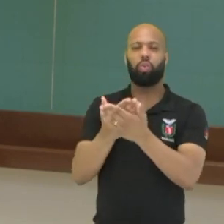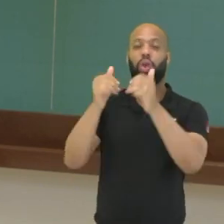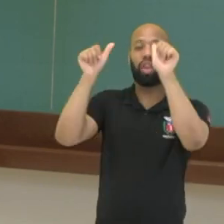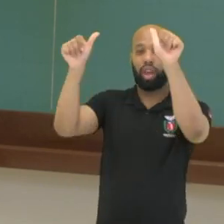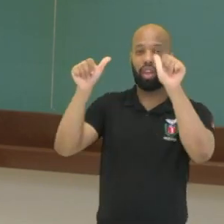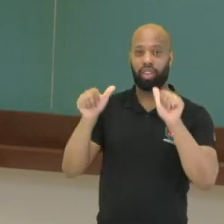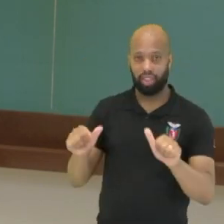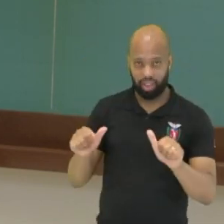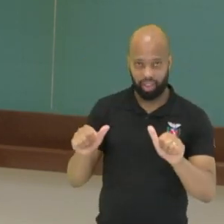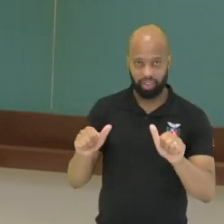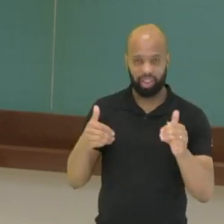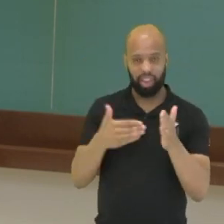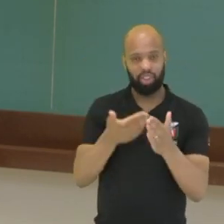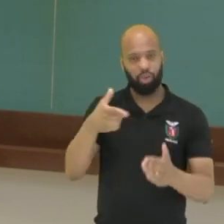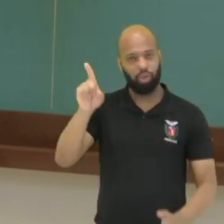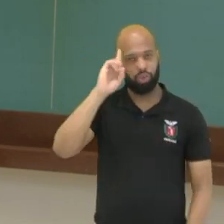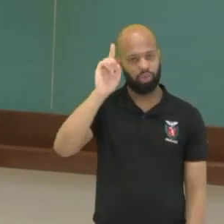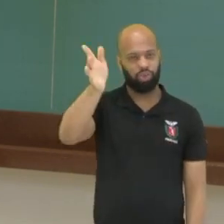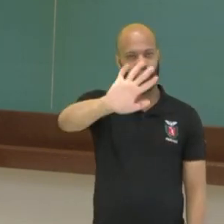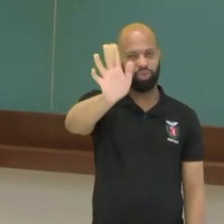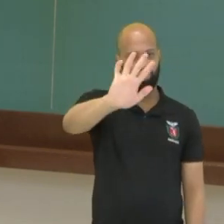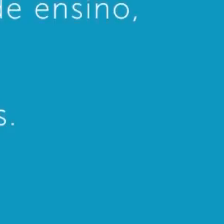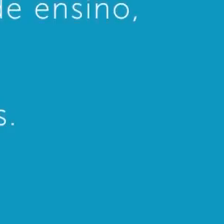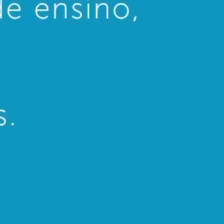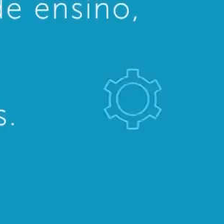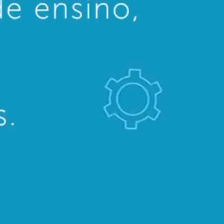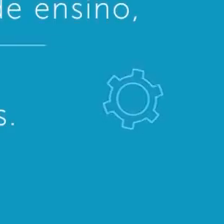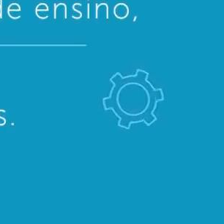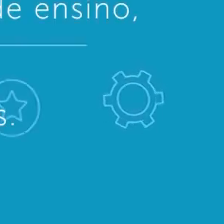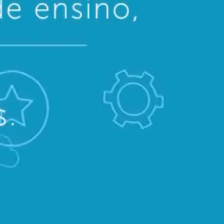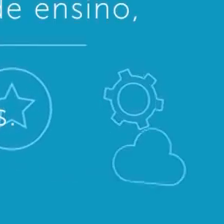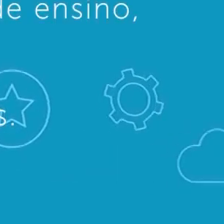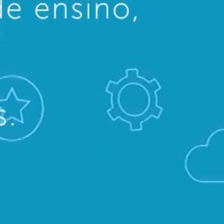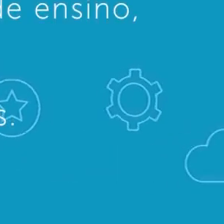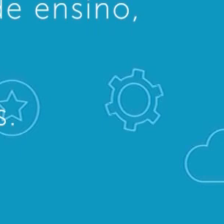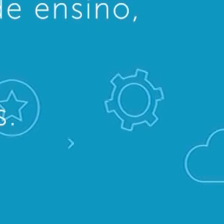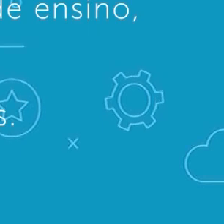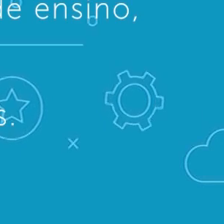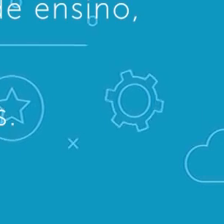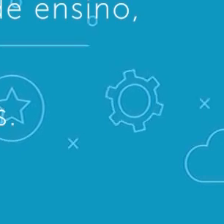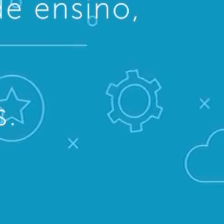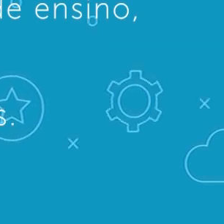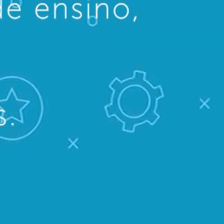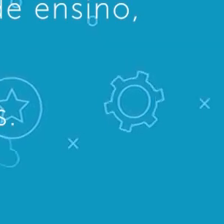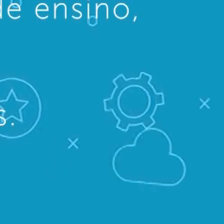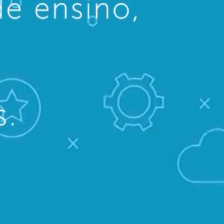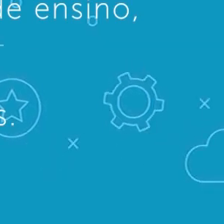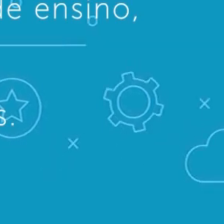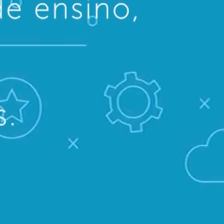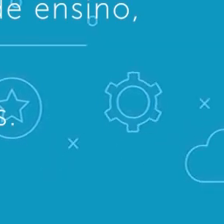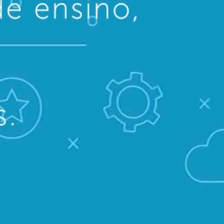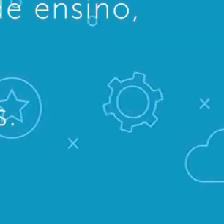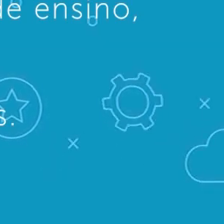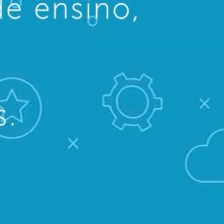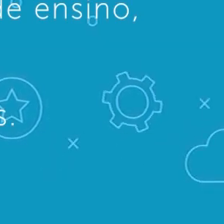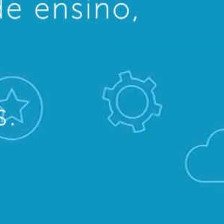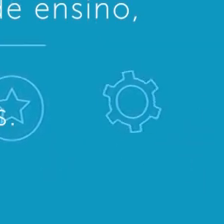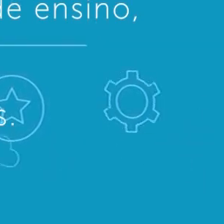cartaz. Espero que vocês tenham gostado e até breve.